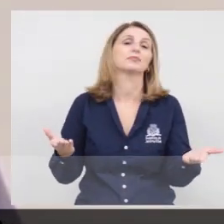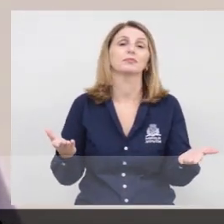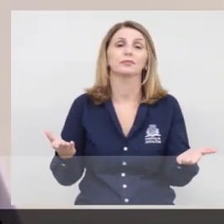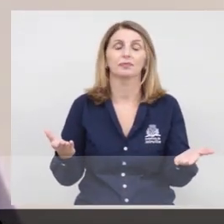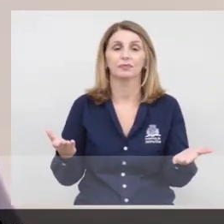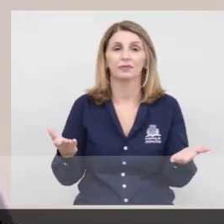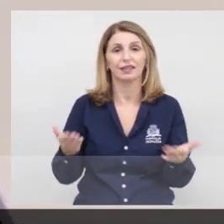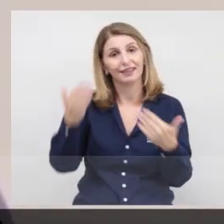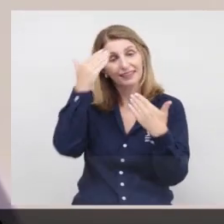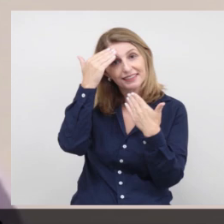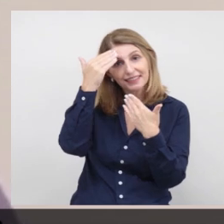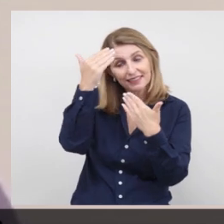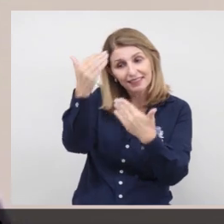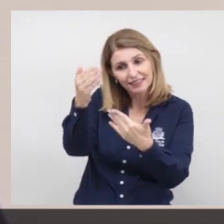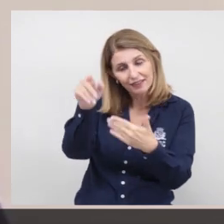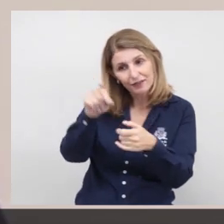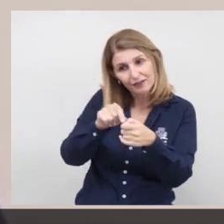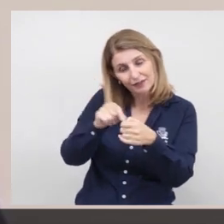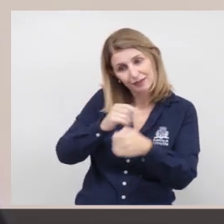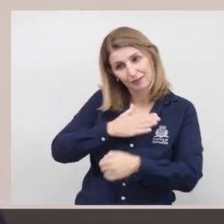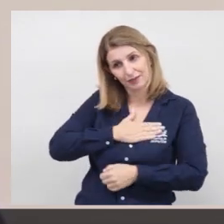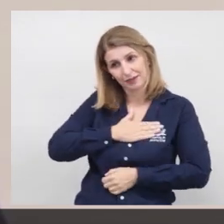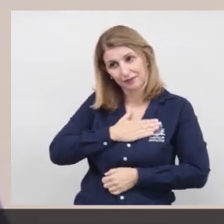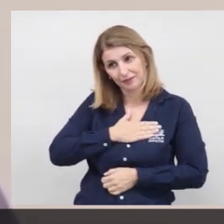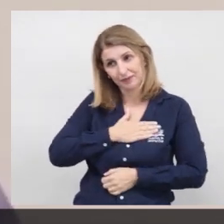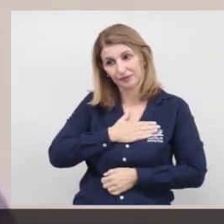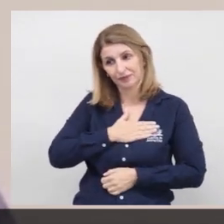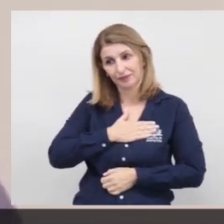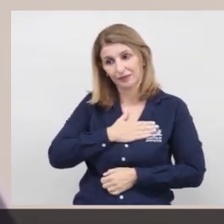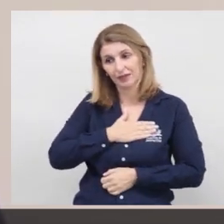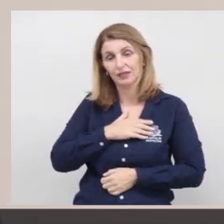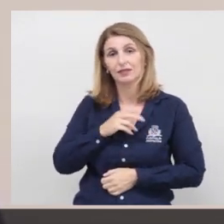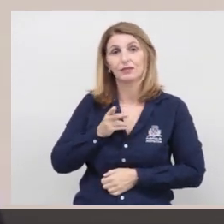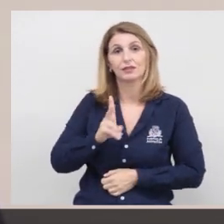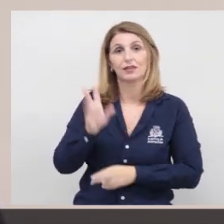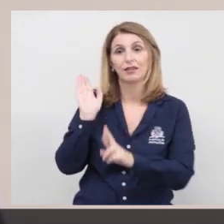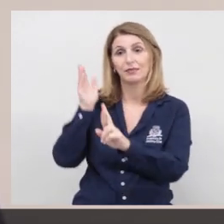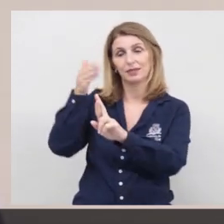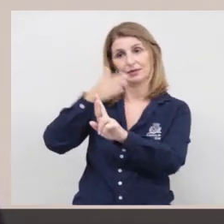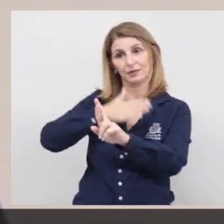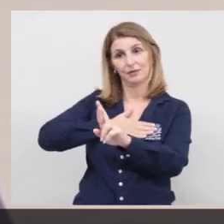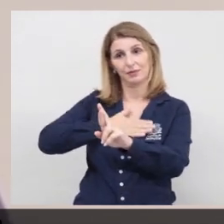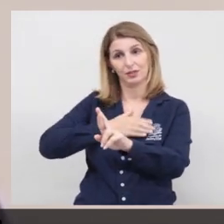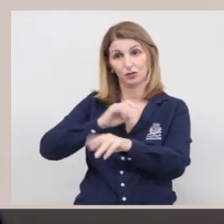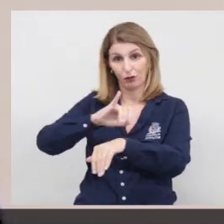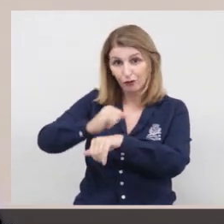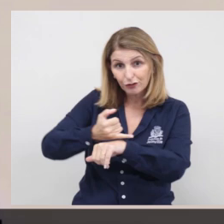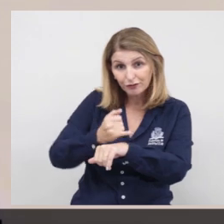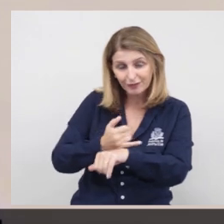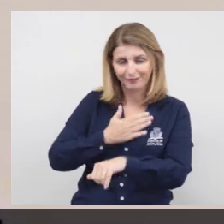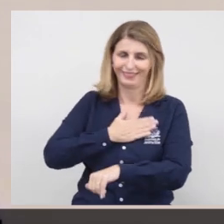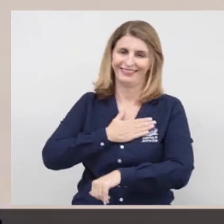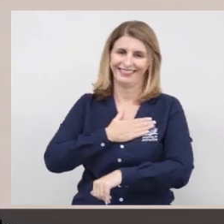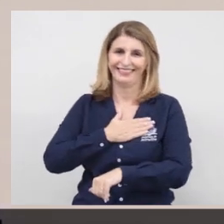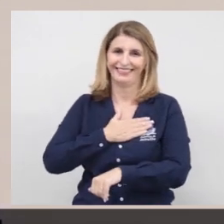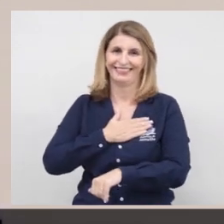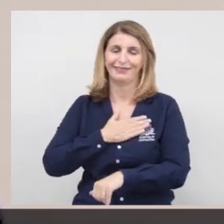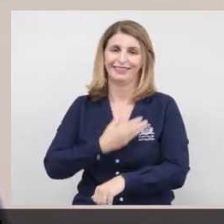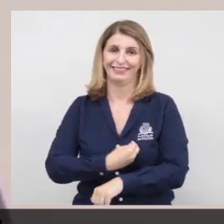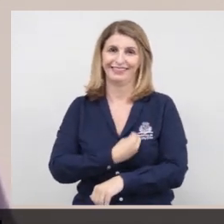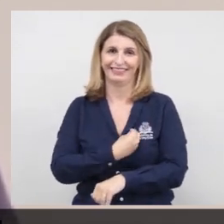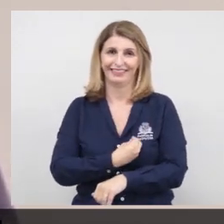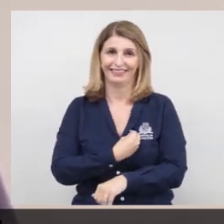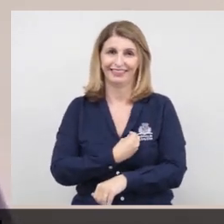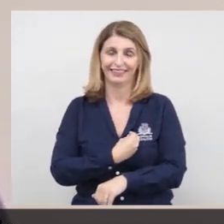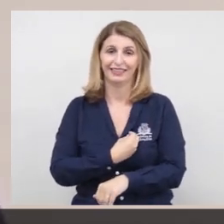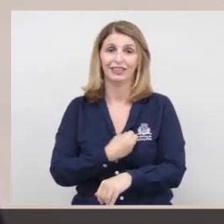público né em público né para agradecer o que você fez por mim também né pelo que você representa por mim não só